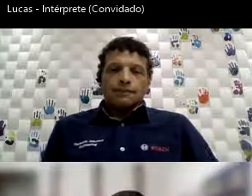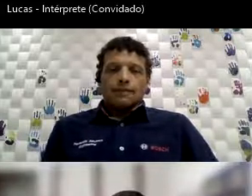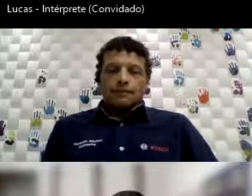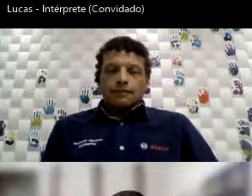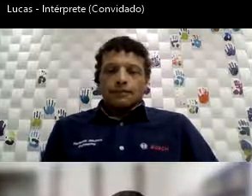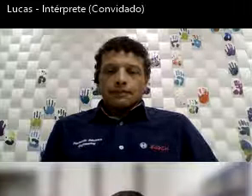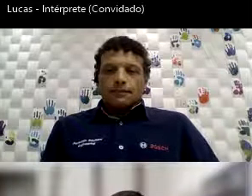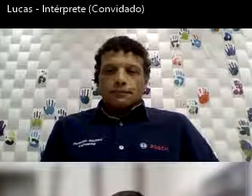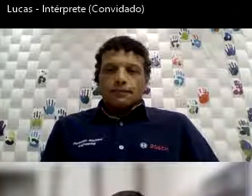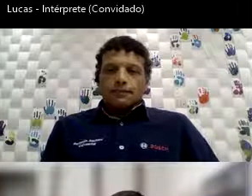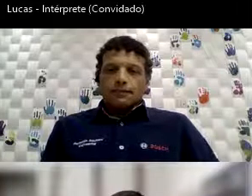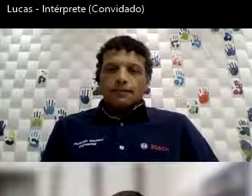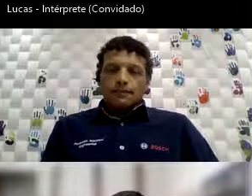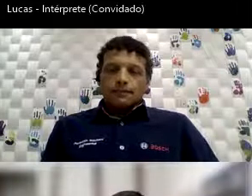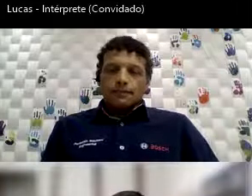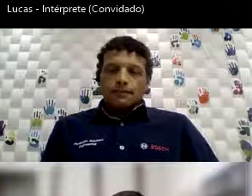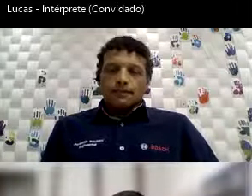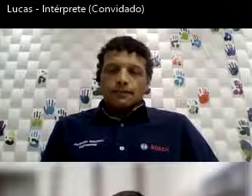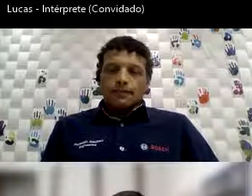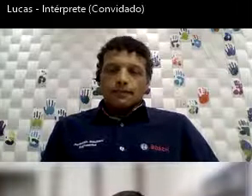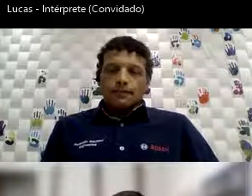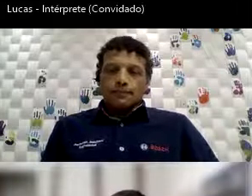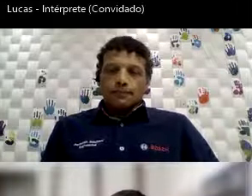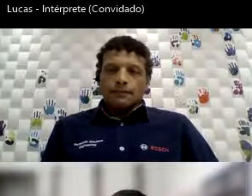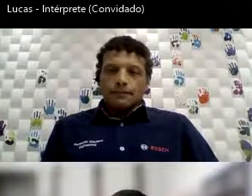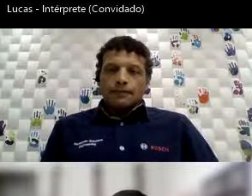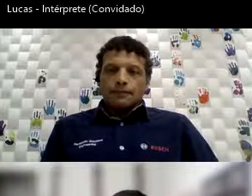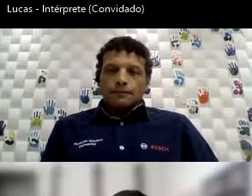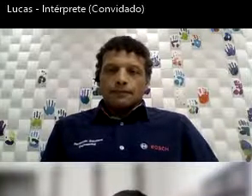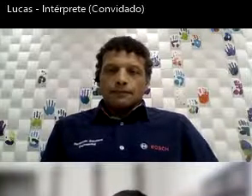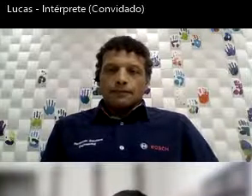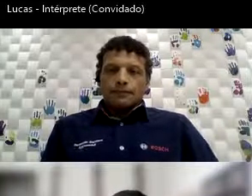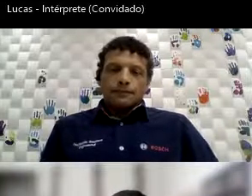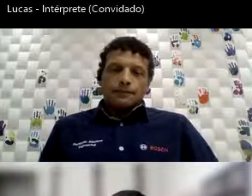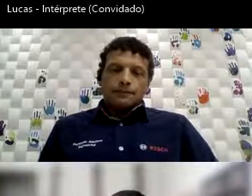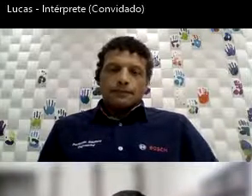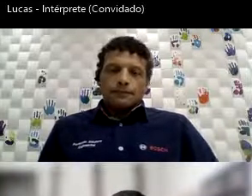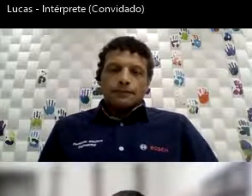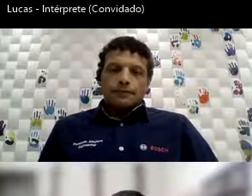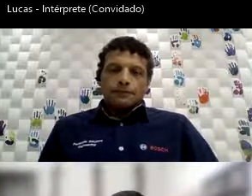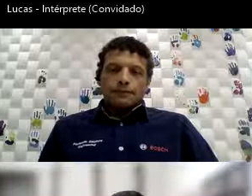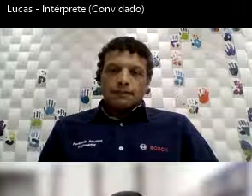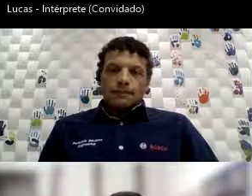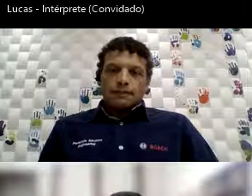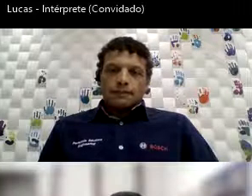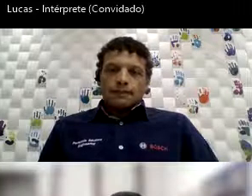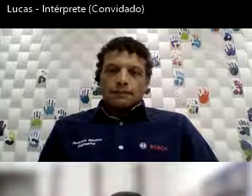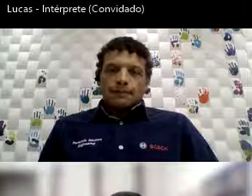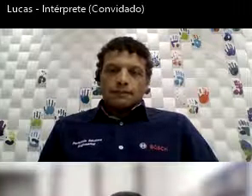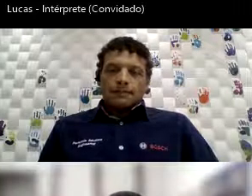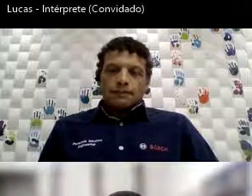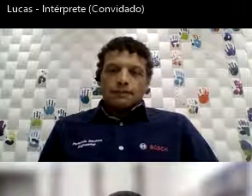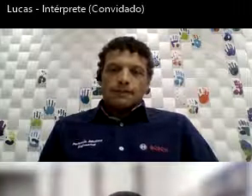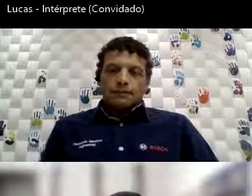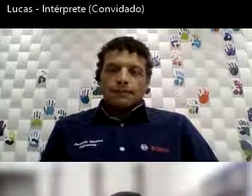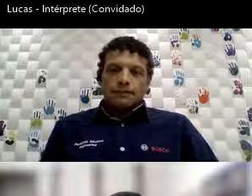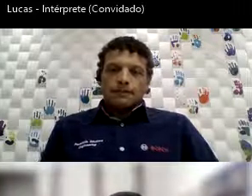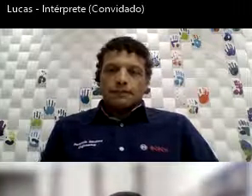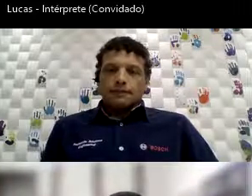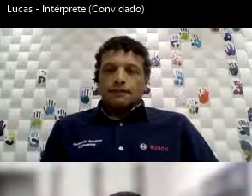gente tem aqui o site da Bosch.com.br, que é onde o Gustavo falou, né, sobre a